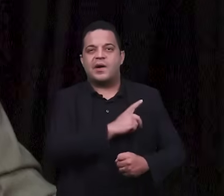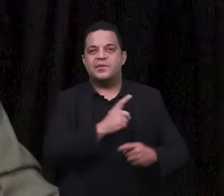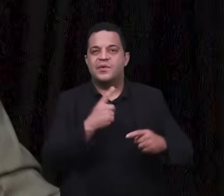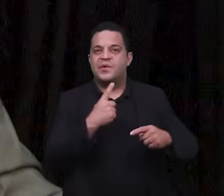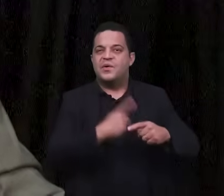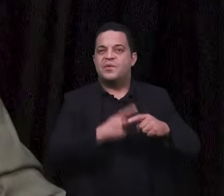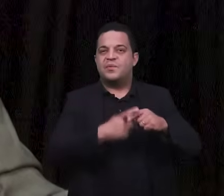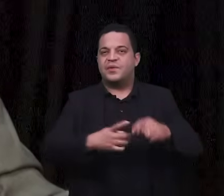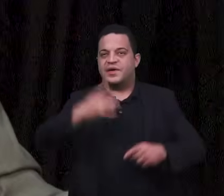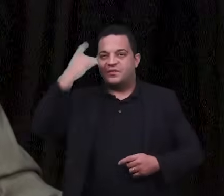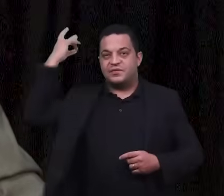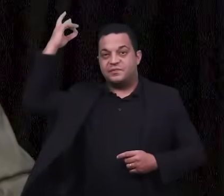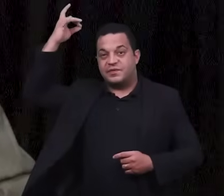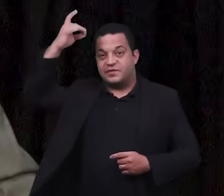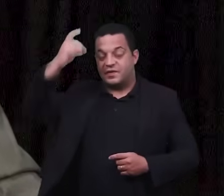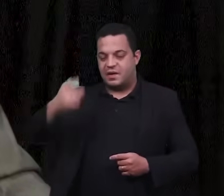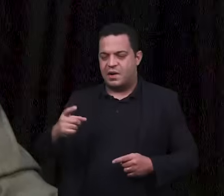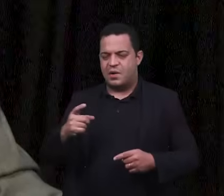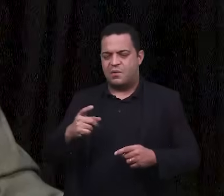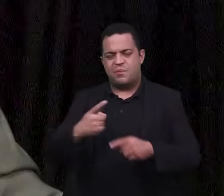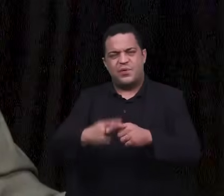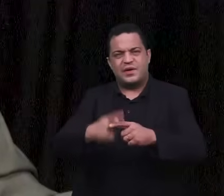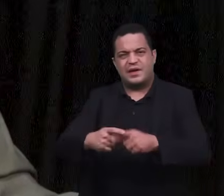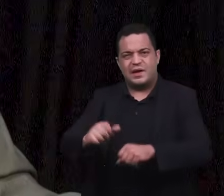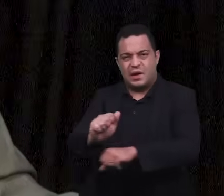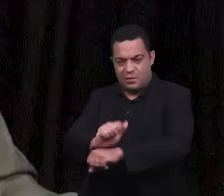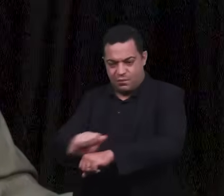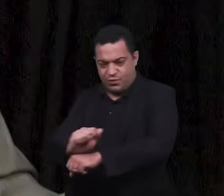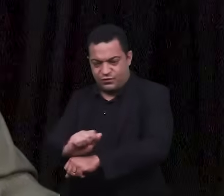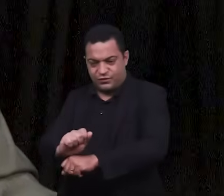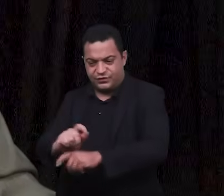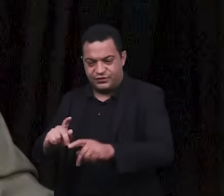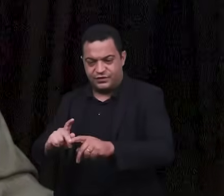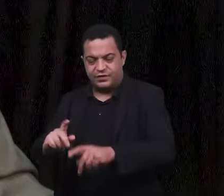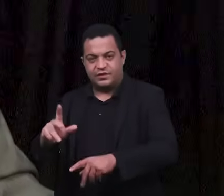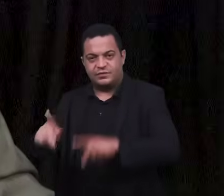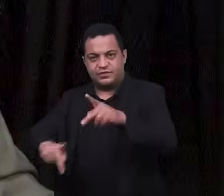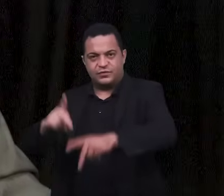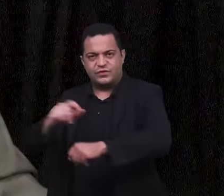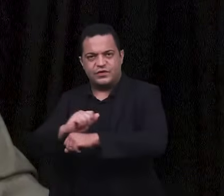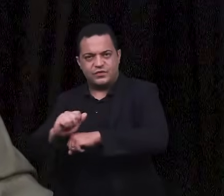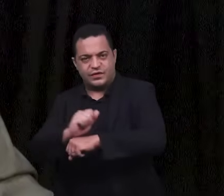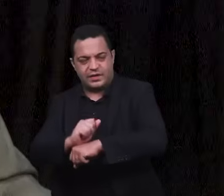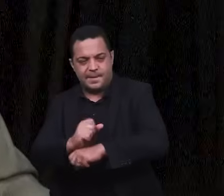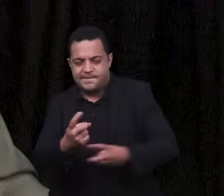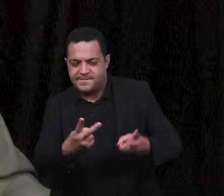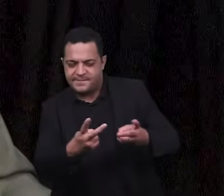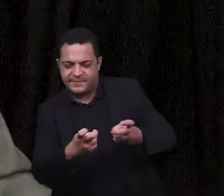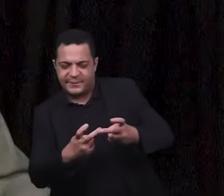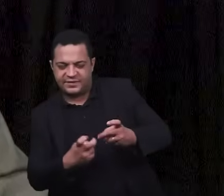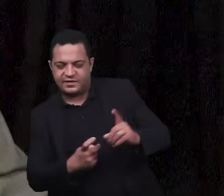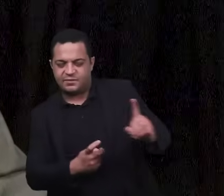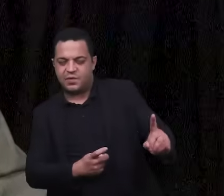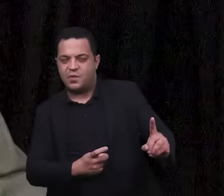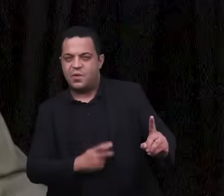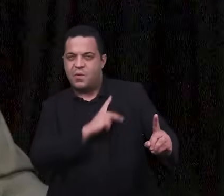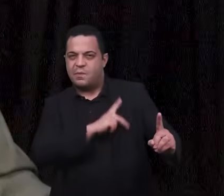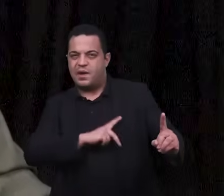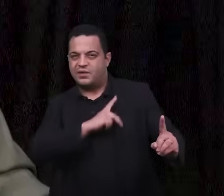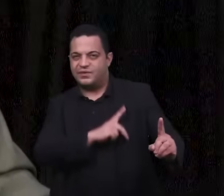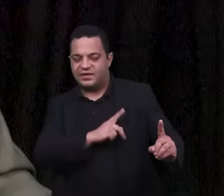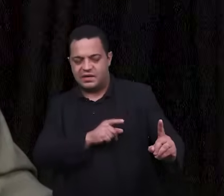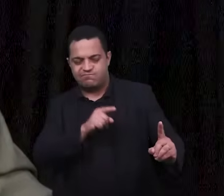Santo operou uma maravilha na vida de Saulo, que mais tarde veio se chamar Paulo, né? Porque ele não